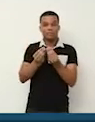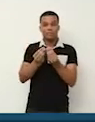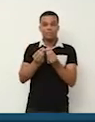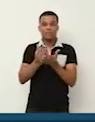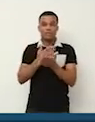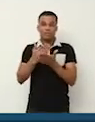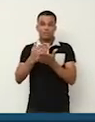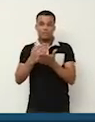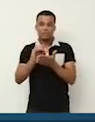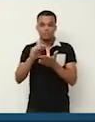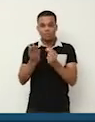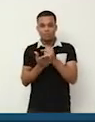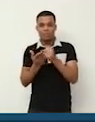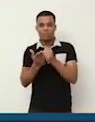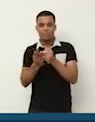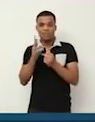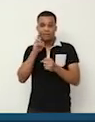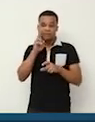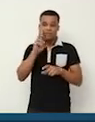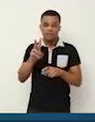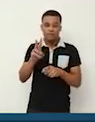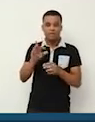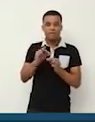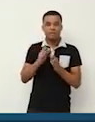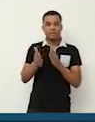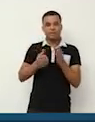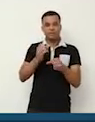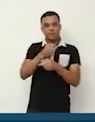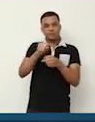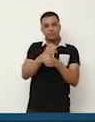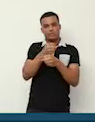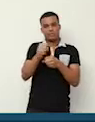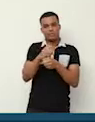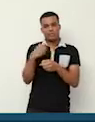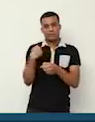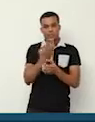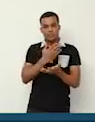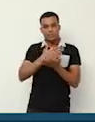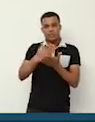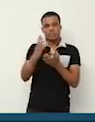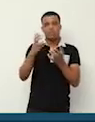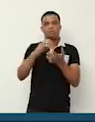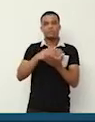que estão as vistorias e as medições de cada obra. Eu quero